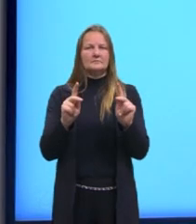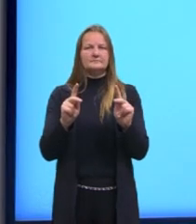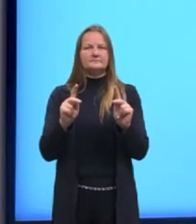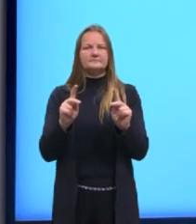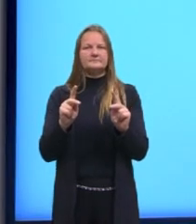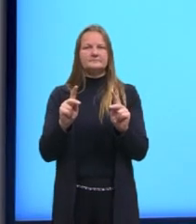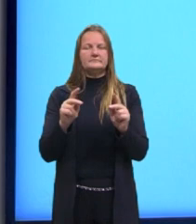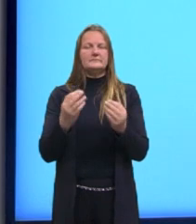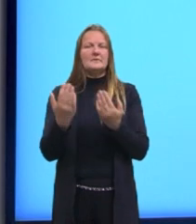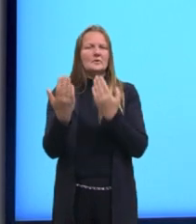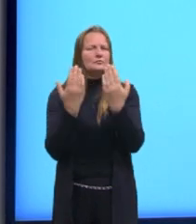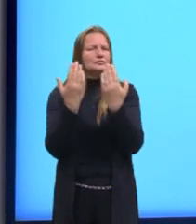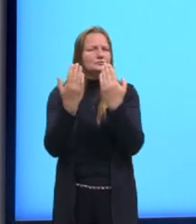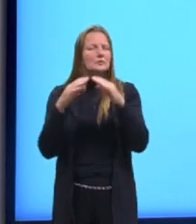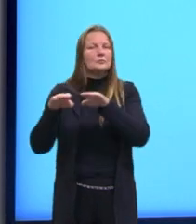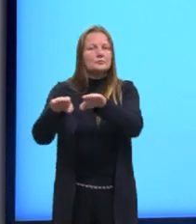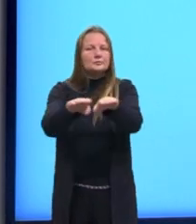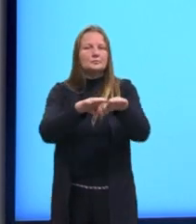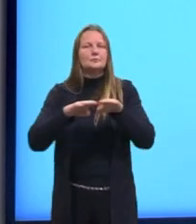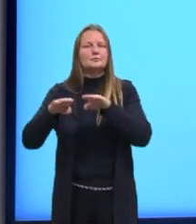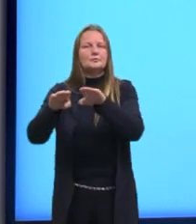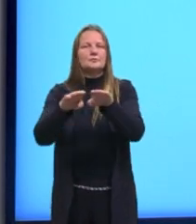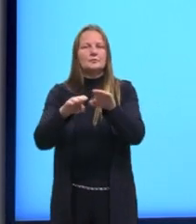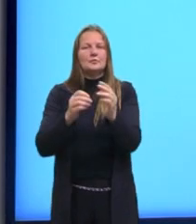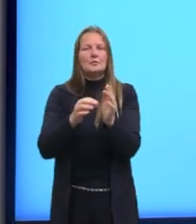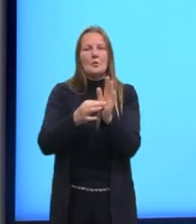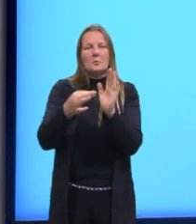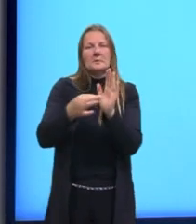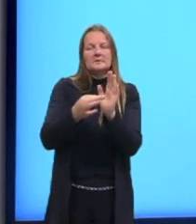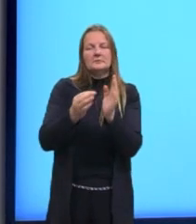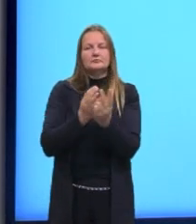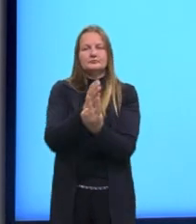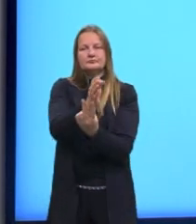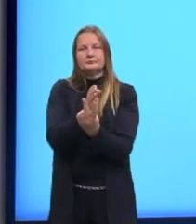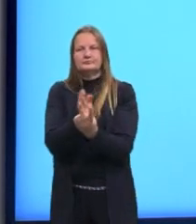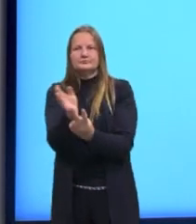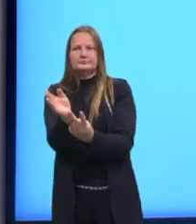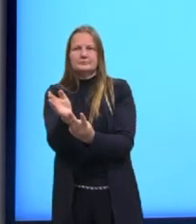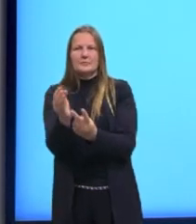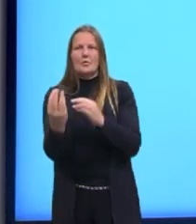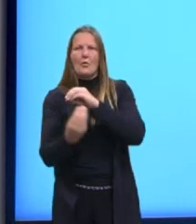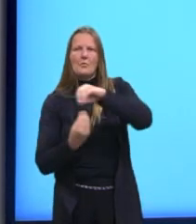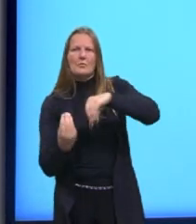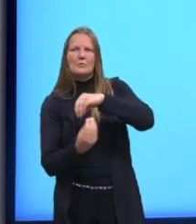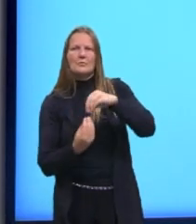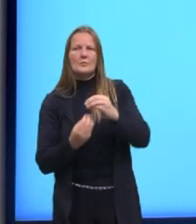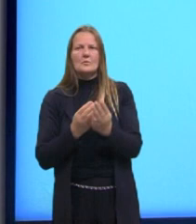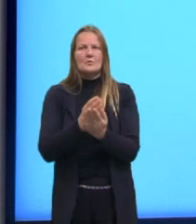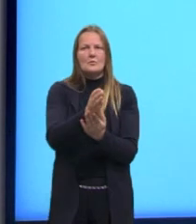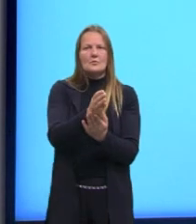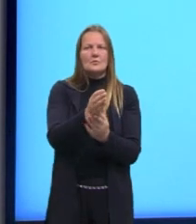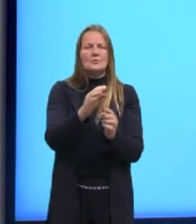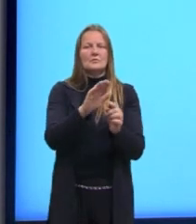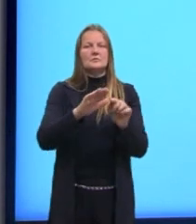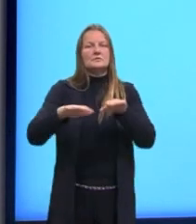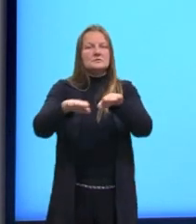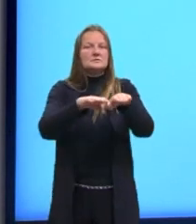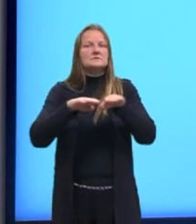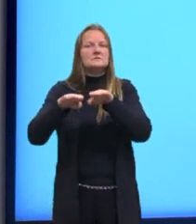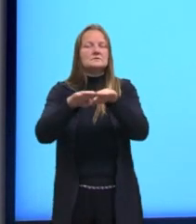e opinião, né? Como é que a gente vai mesclar aí essas duas coisas? O senso comum, ele é